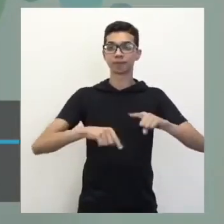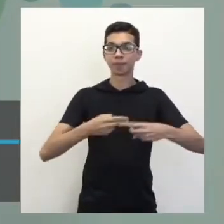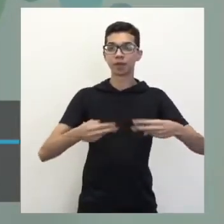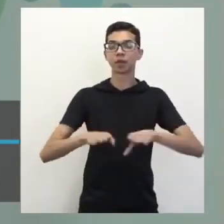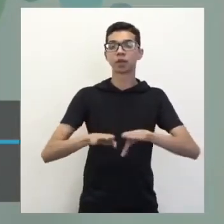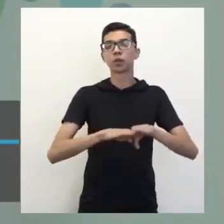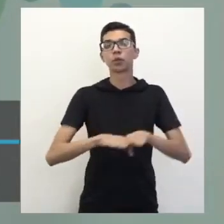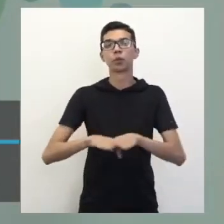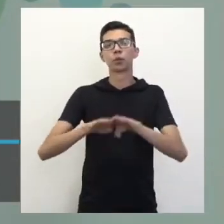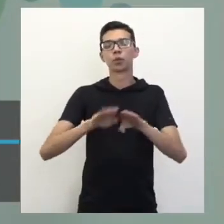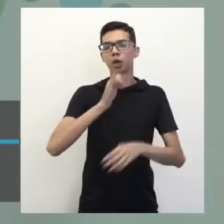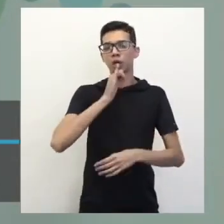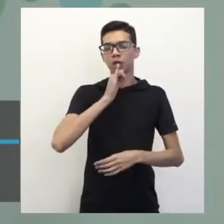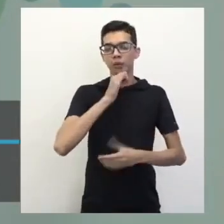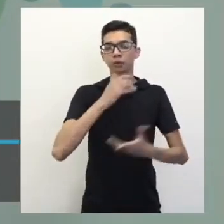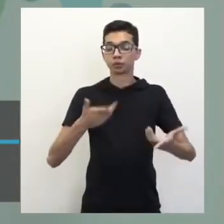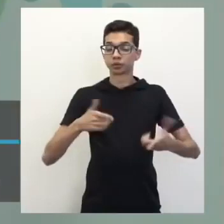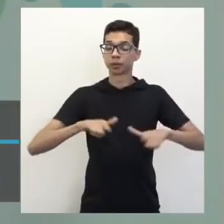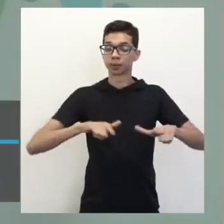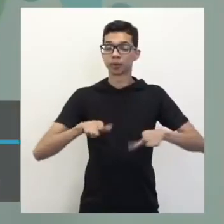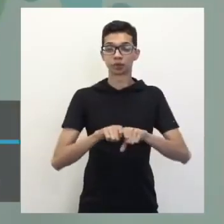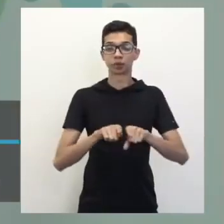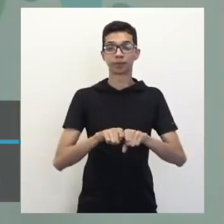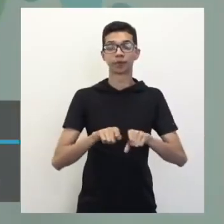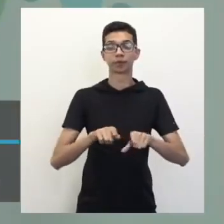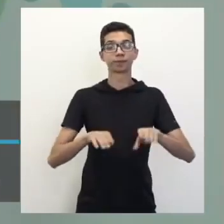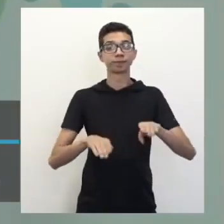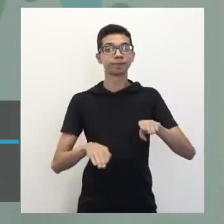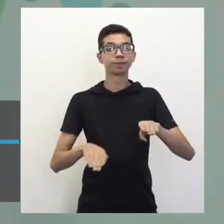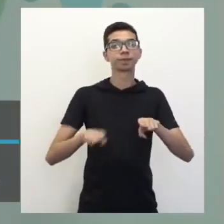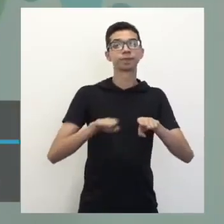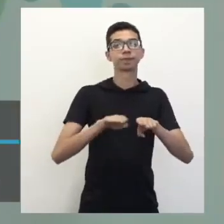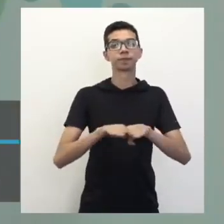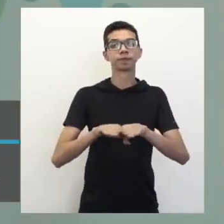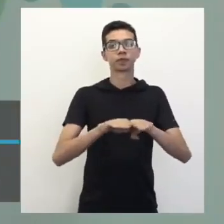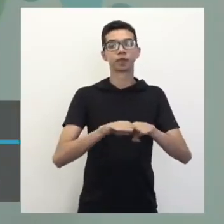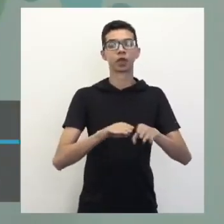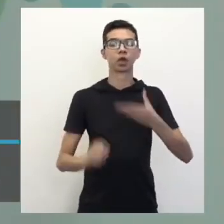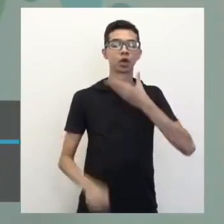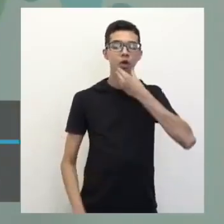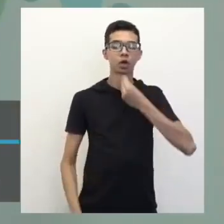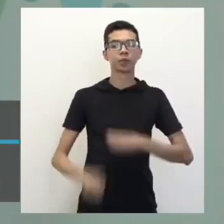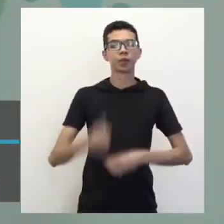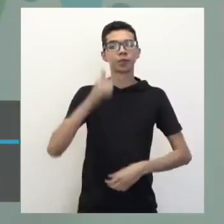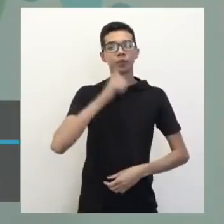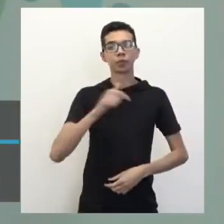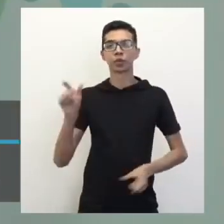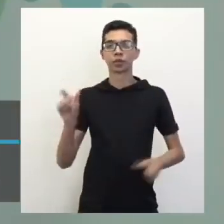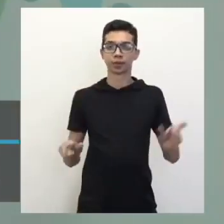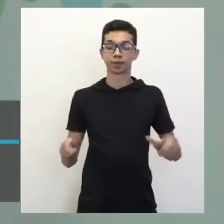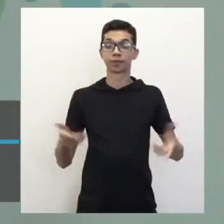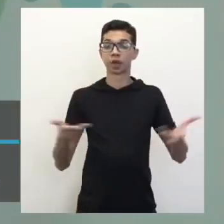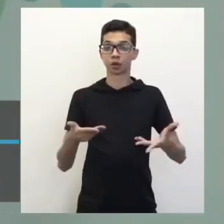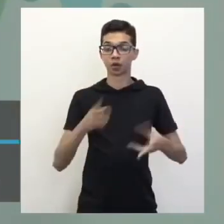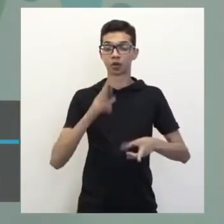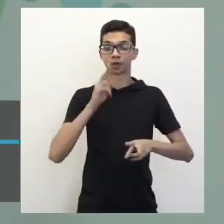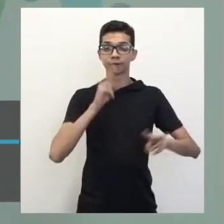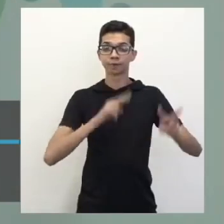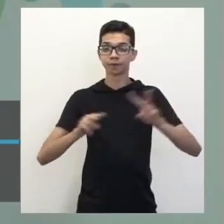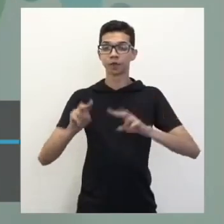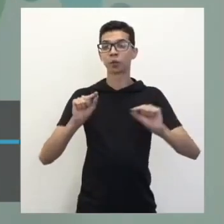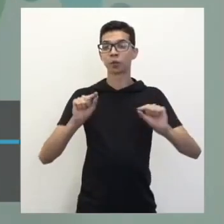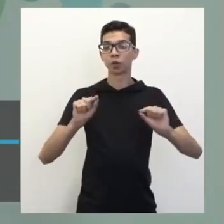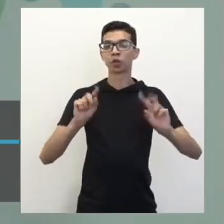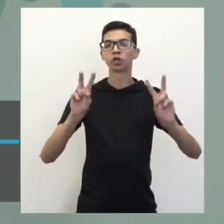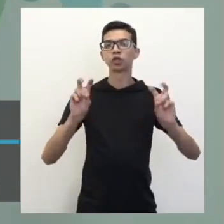Então, o trabalho também é um caminho para a construção dessa igualdade entre homens e mulheres. E aí, a partir disso, agora a gente vai ver alguns pequenos trechos sobre